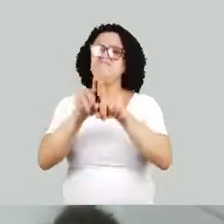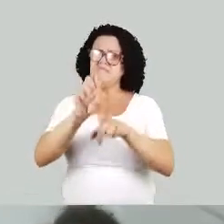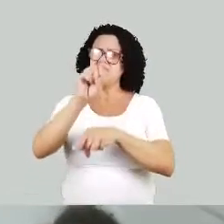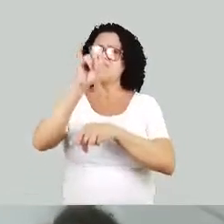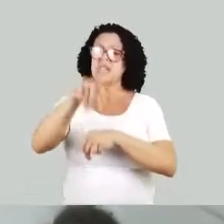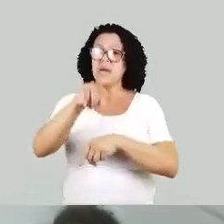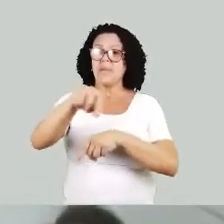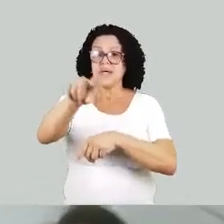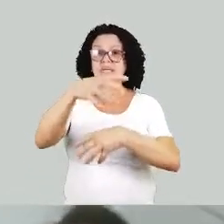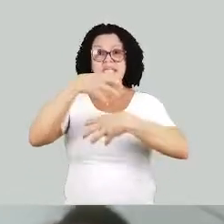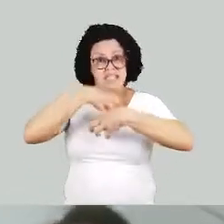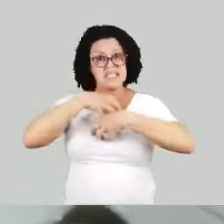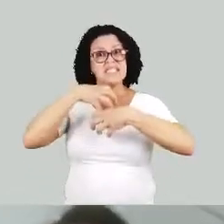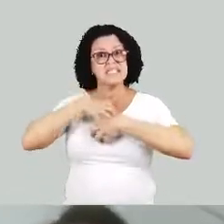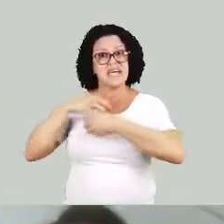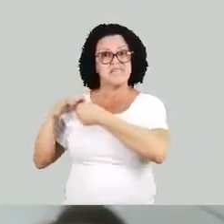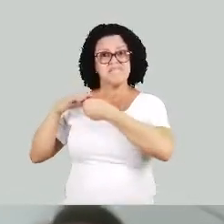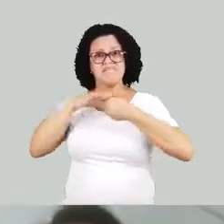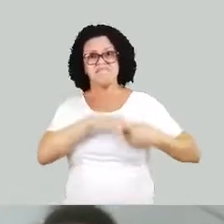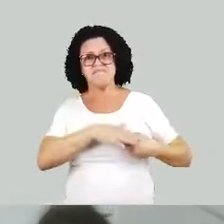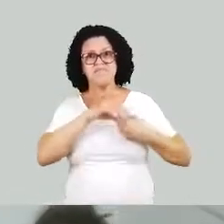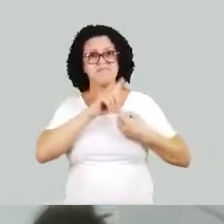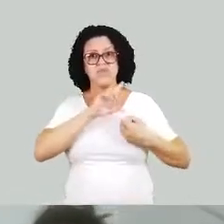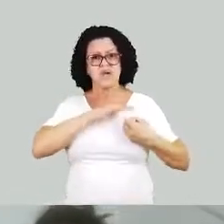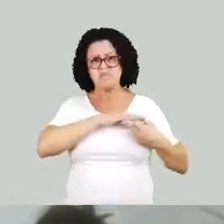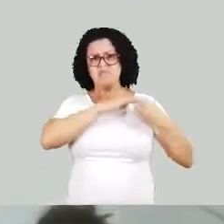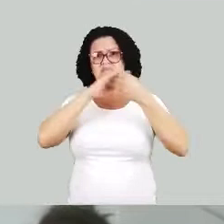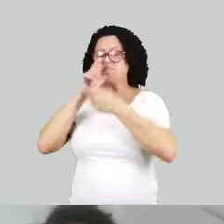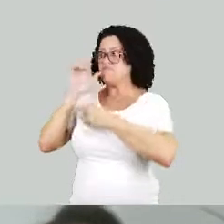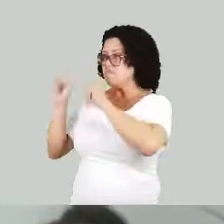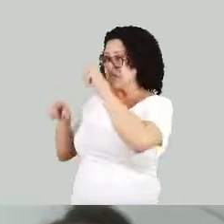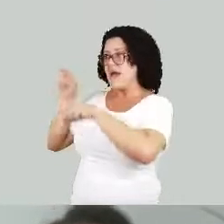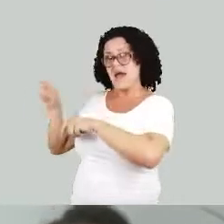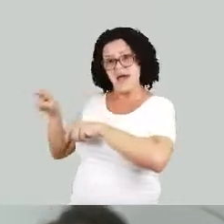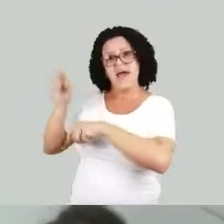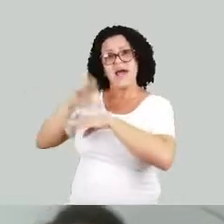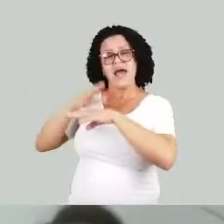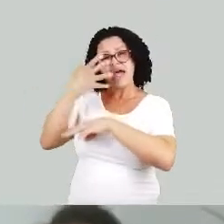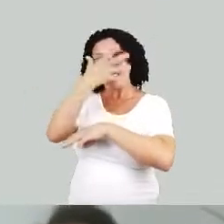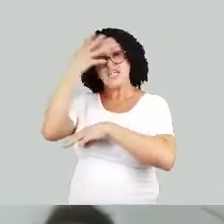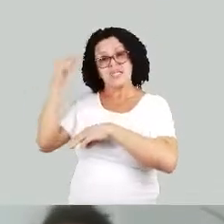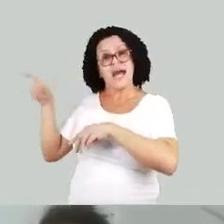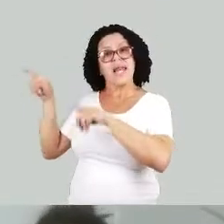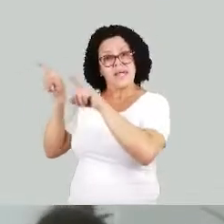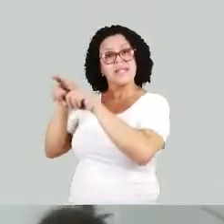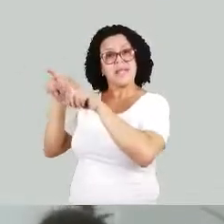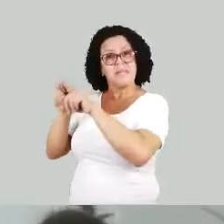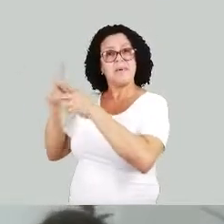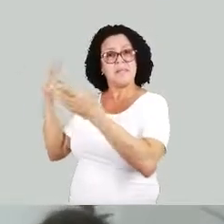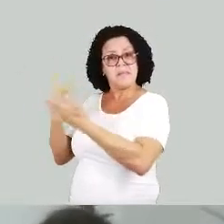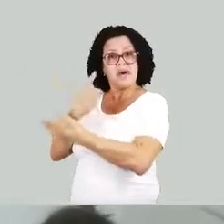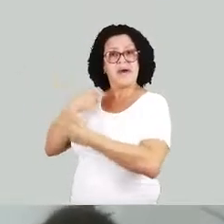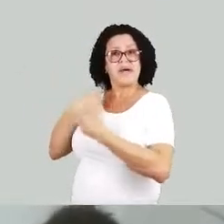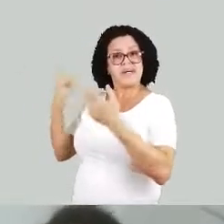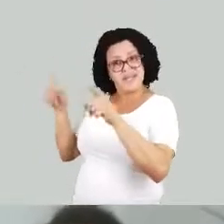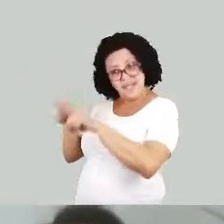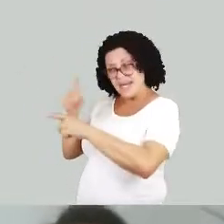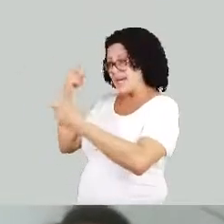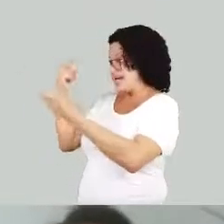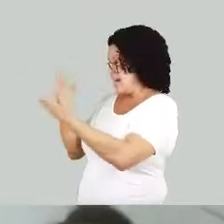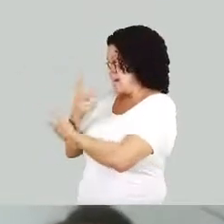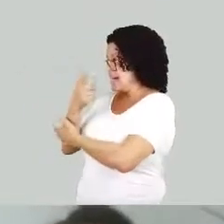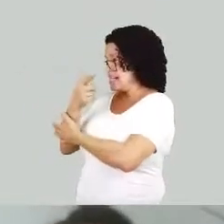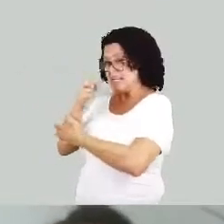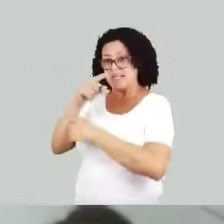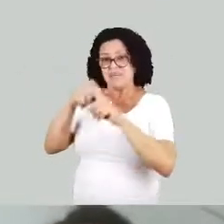que se sinta ofendido por alguém não deve esquecer que ele próprio também pode errar 70